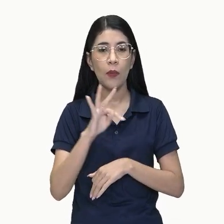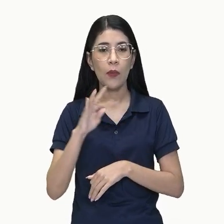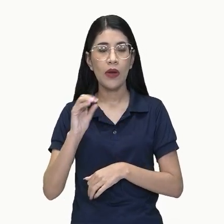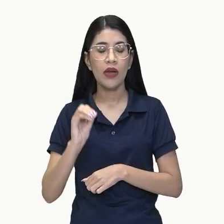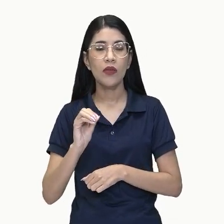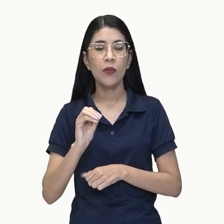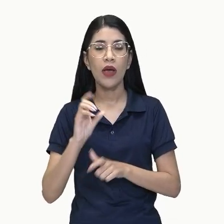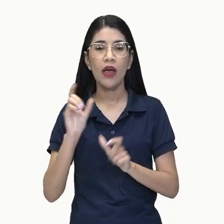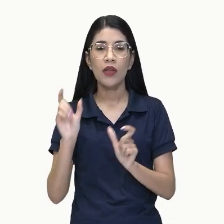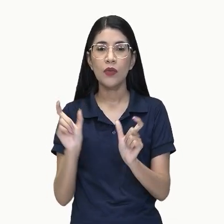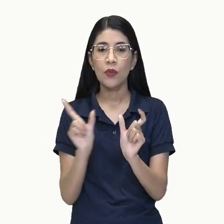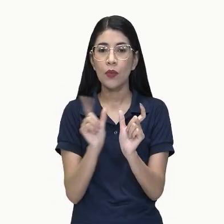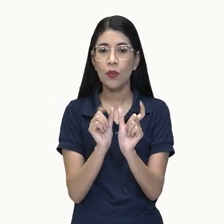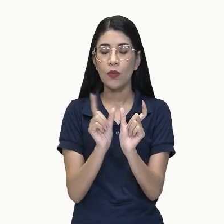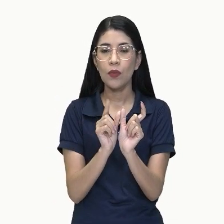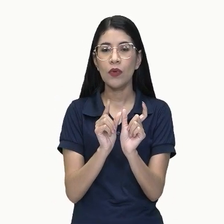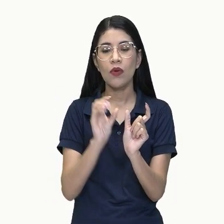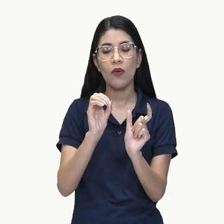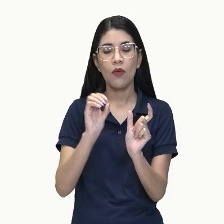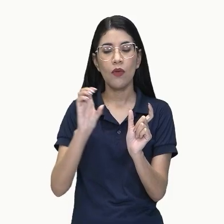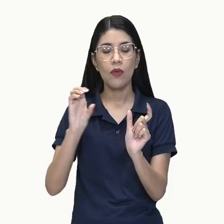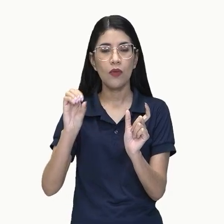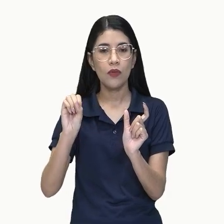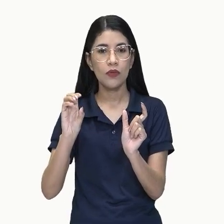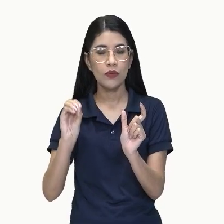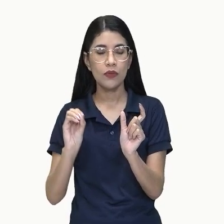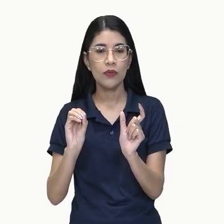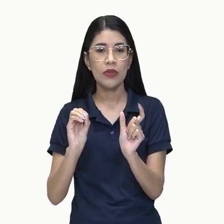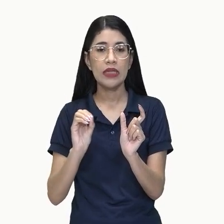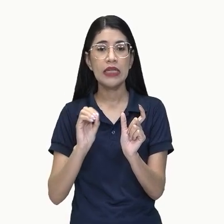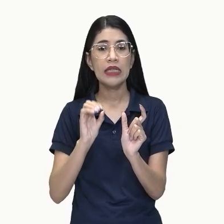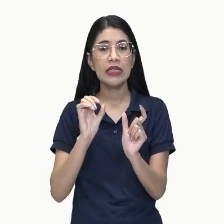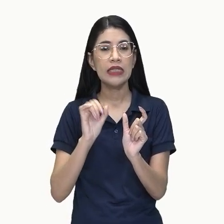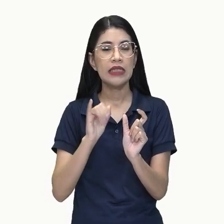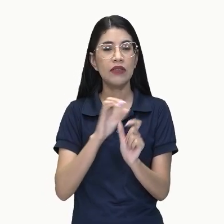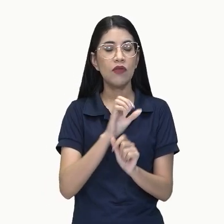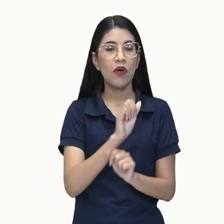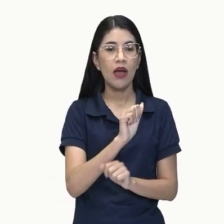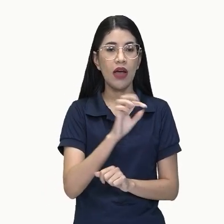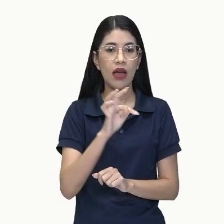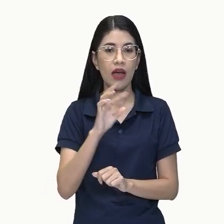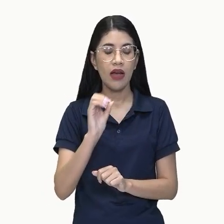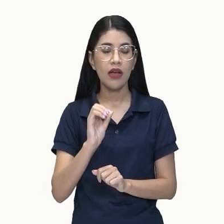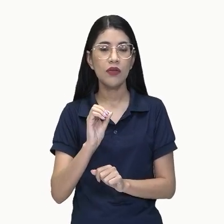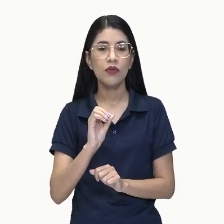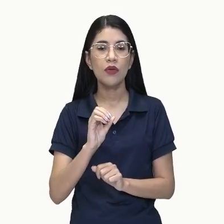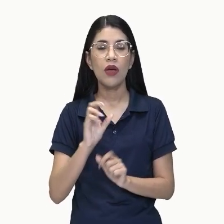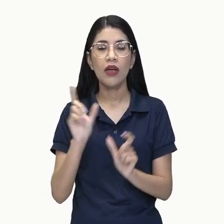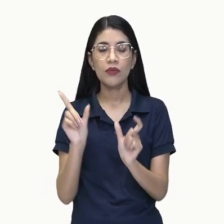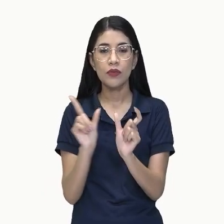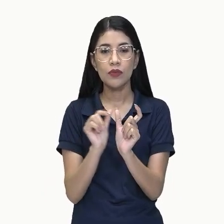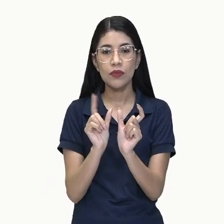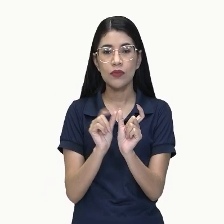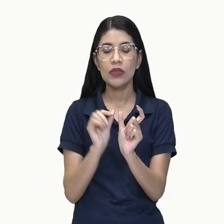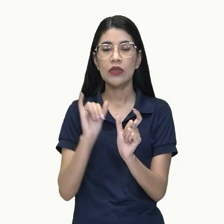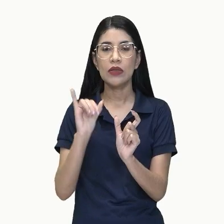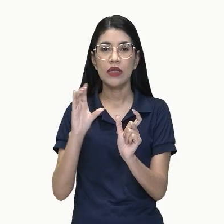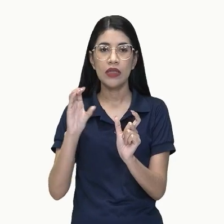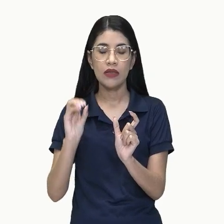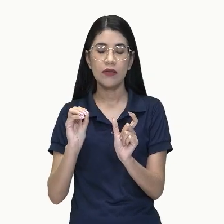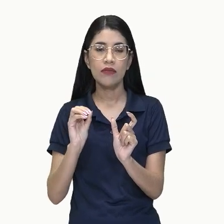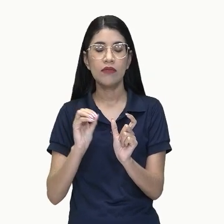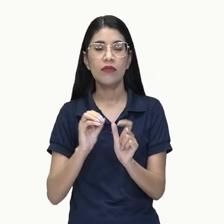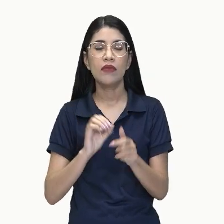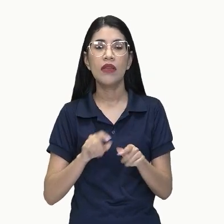o sufixo oso. Se o ânion foi o ato, você vai usar o sufixo ico, né? Que aconteceu